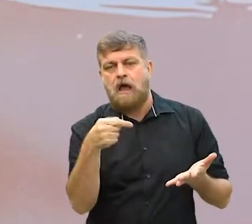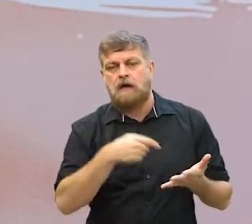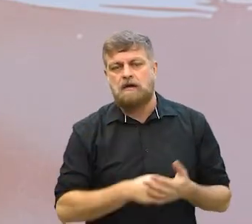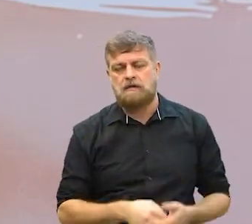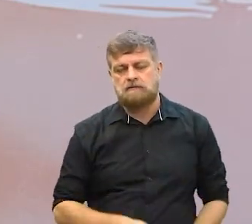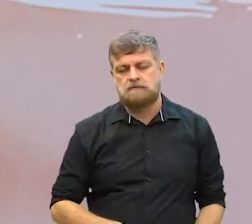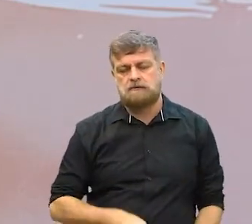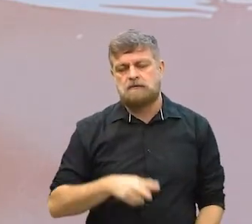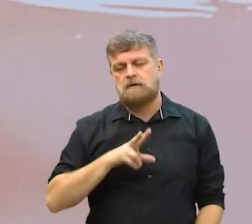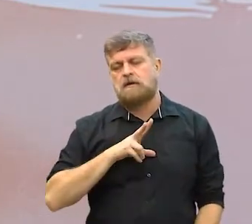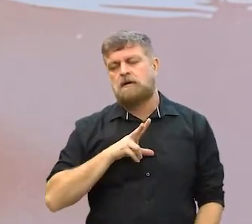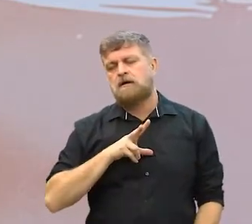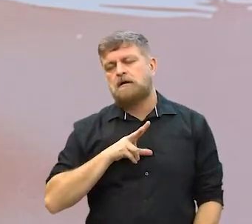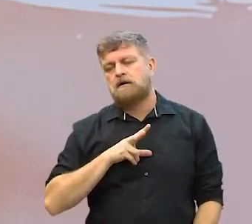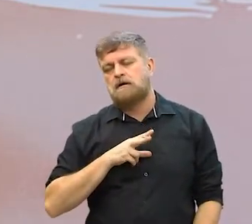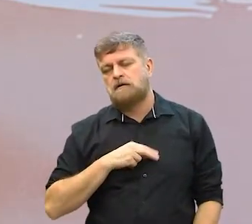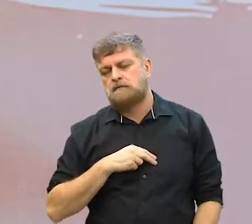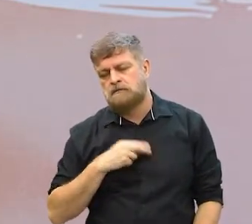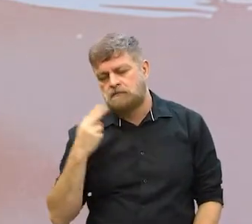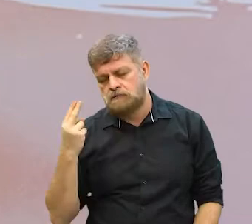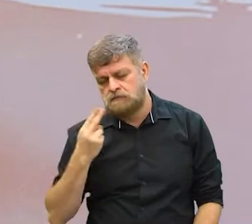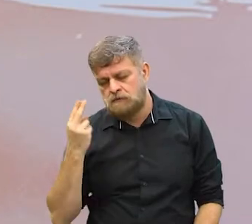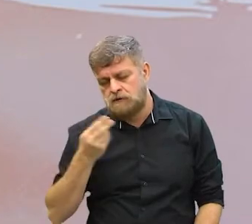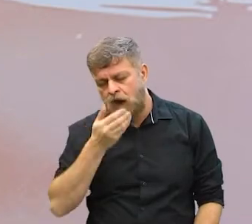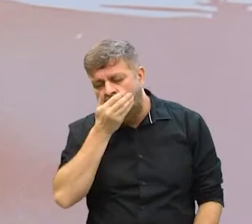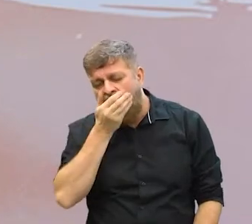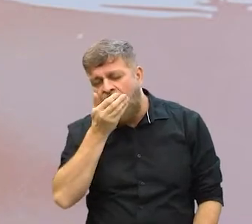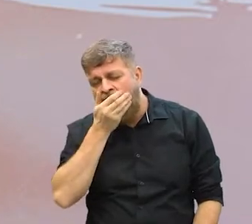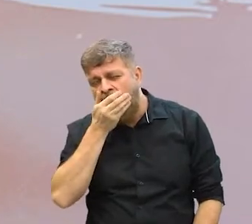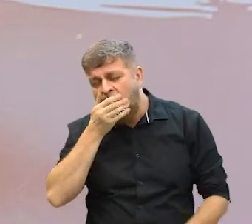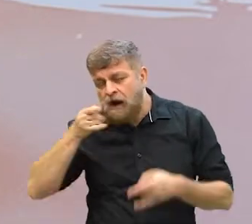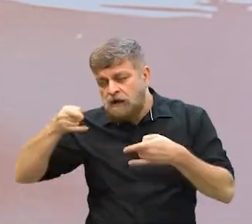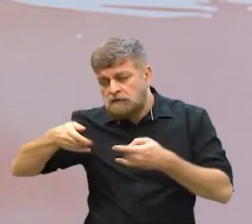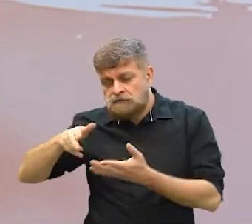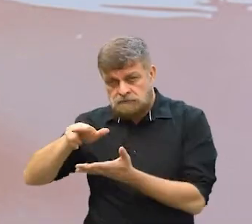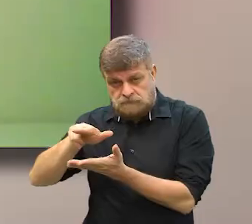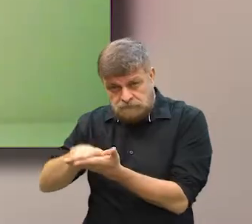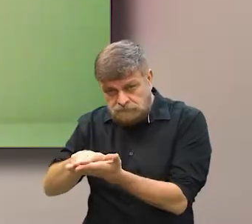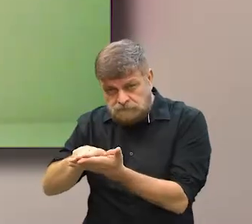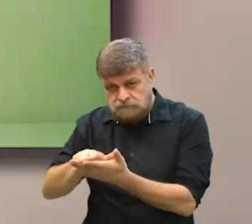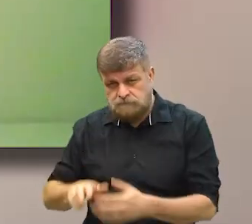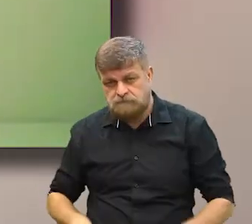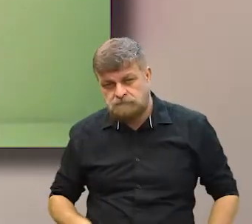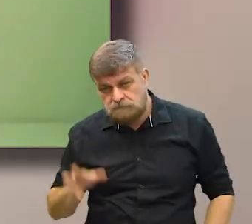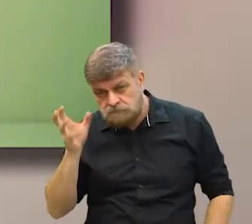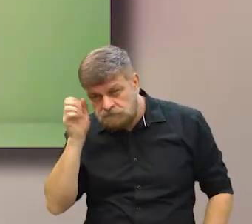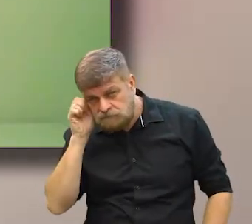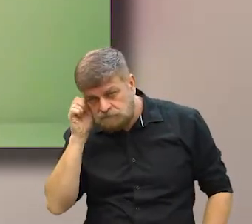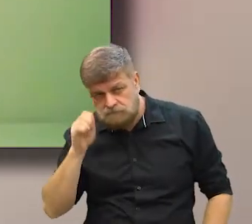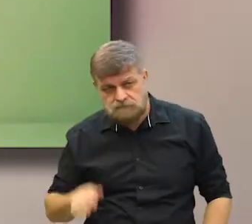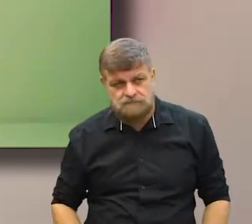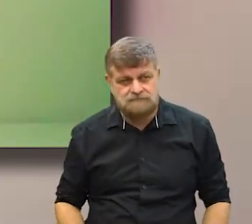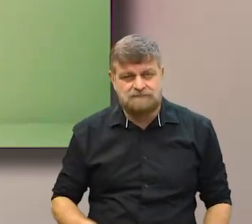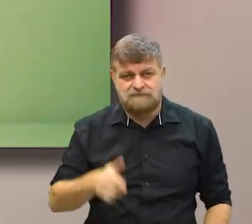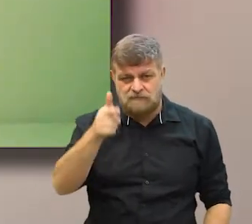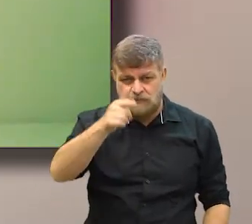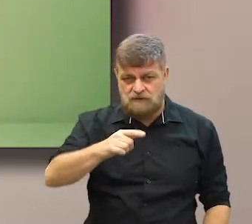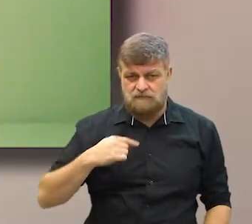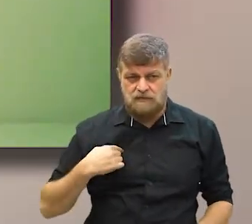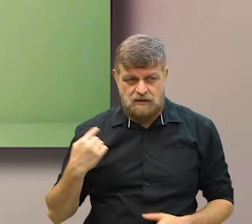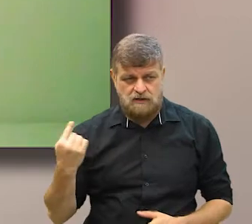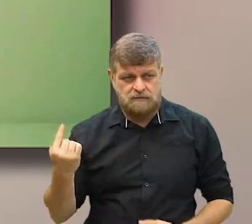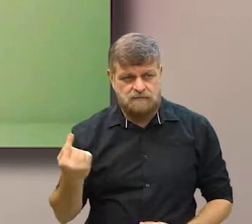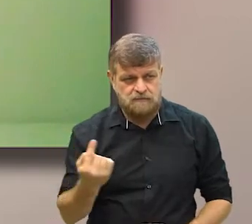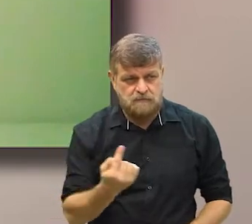remédio aqui, um relaxante muscular, dá sono. Aí eu tomo ele para poder dormir. E aí? Pois é, de novo,